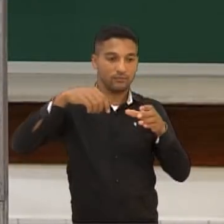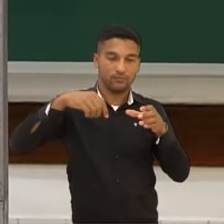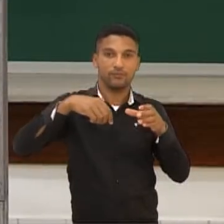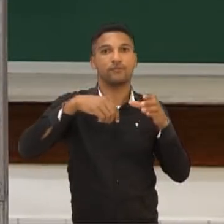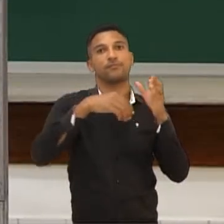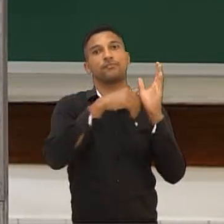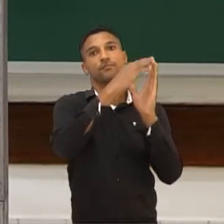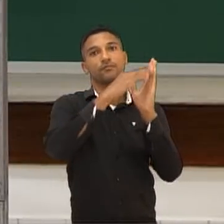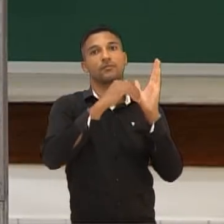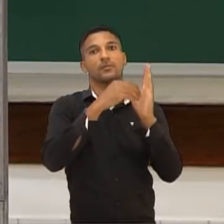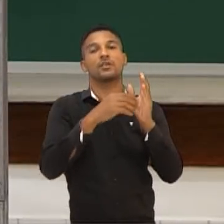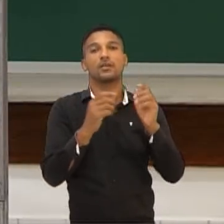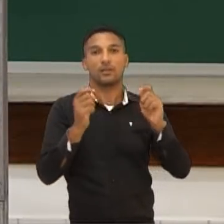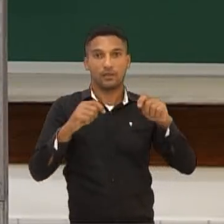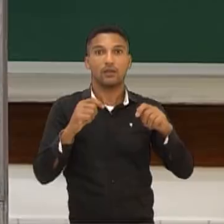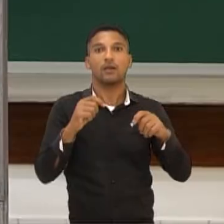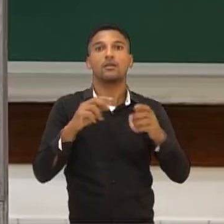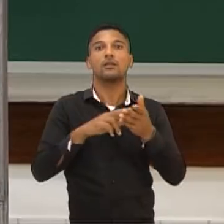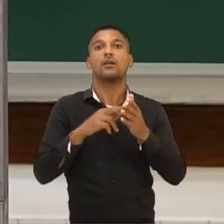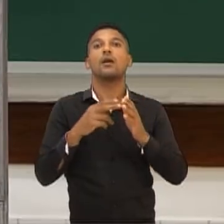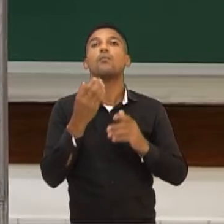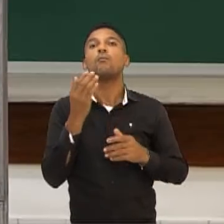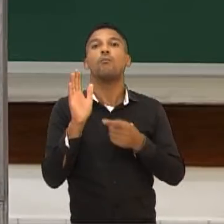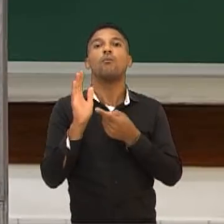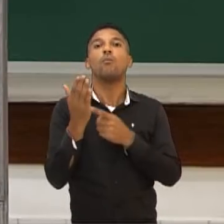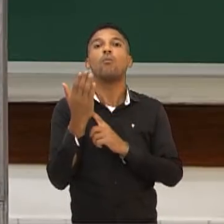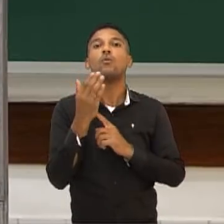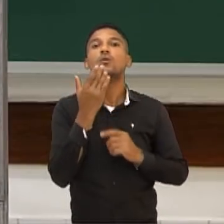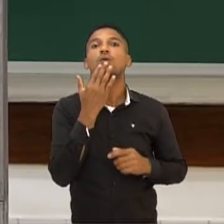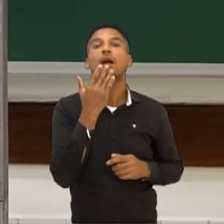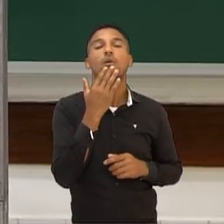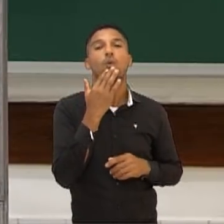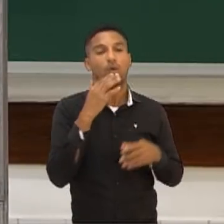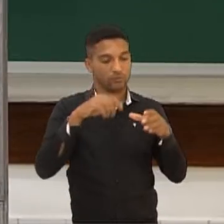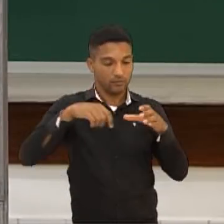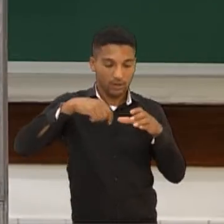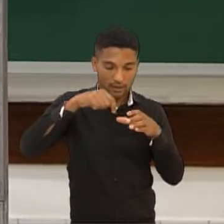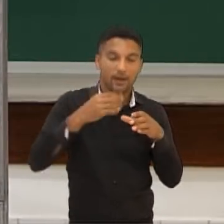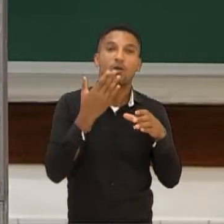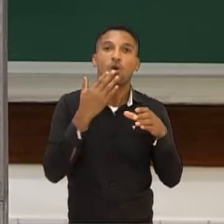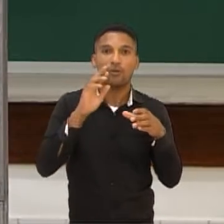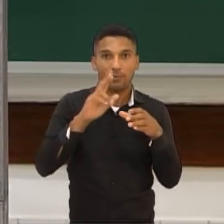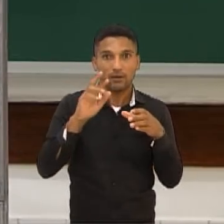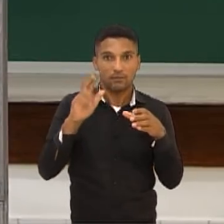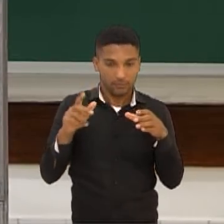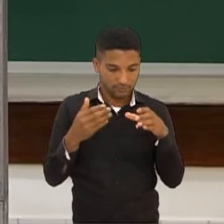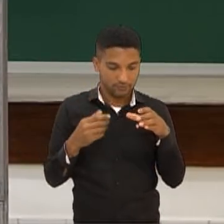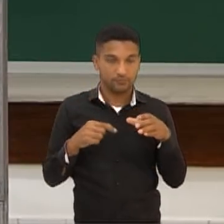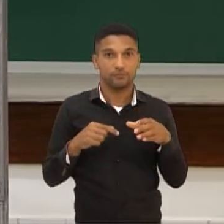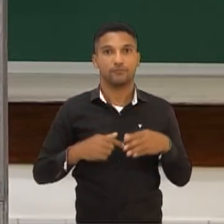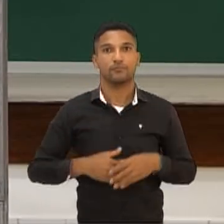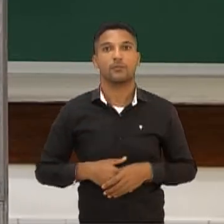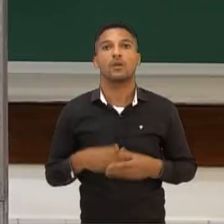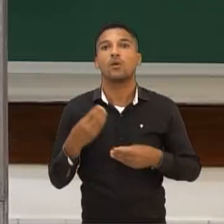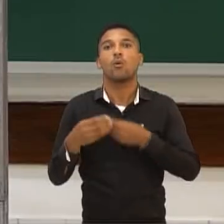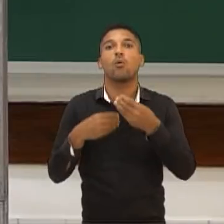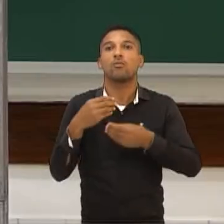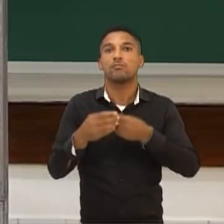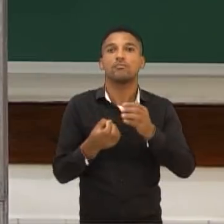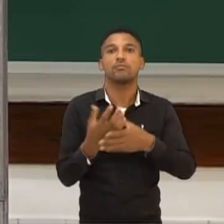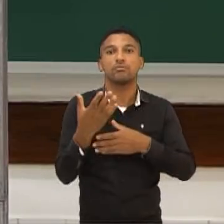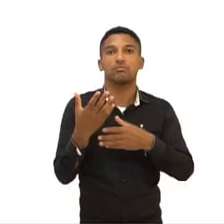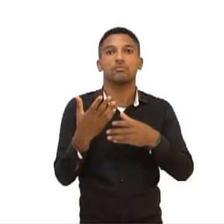a cor, né? A cor da tinta. Vamos continuar agora, eu vou continuar contando o que mais vem no processo das